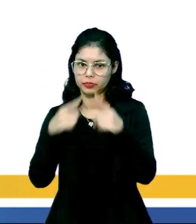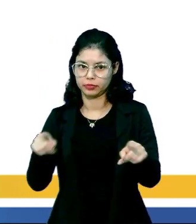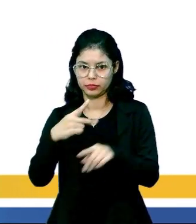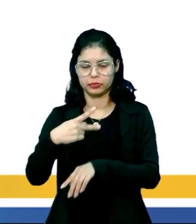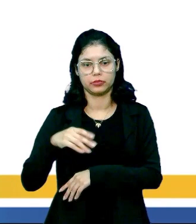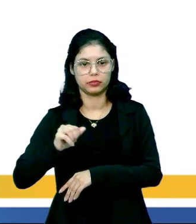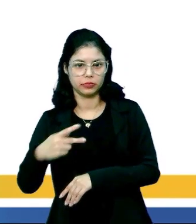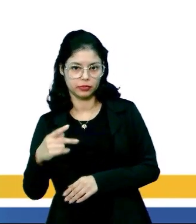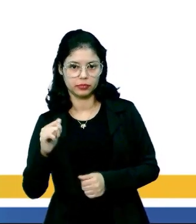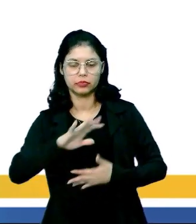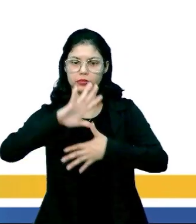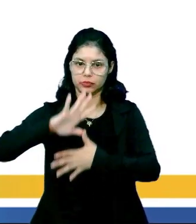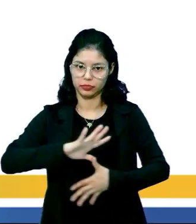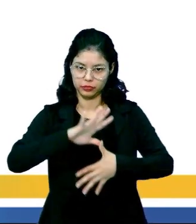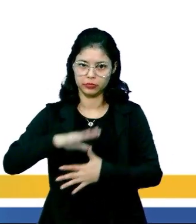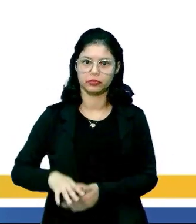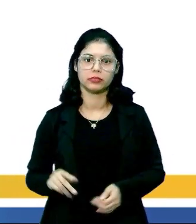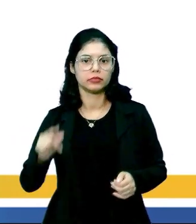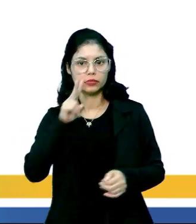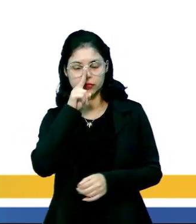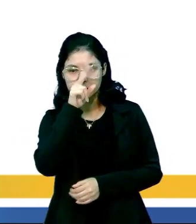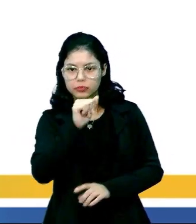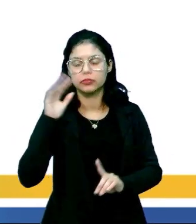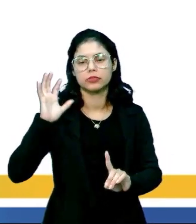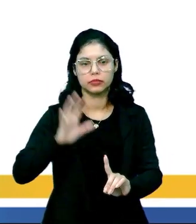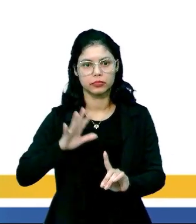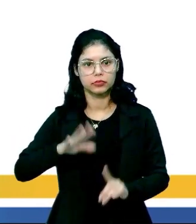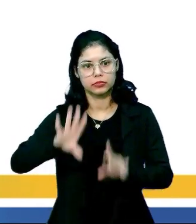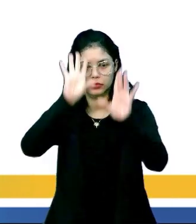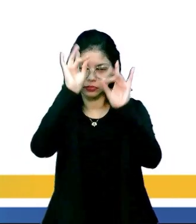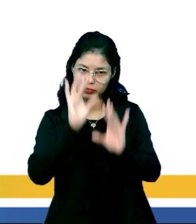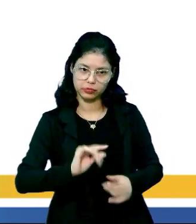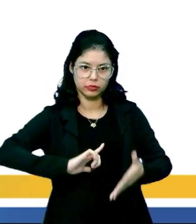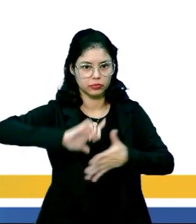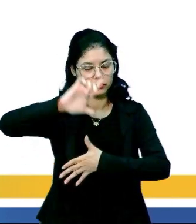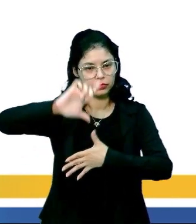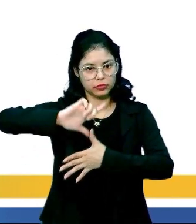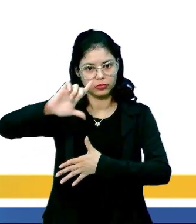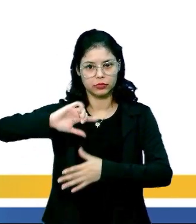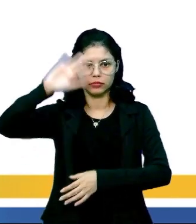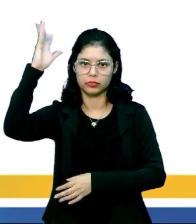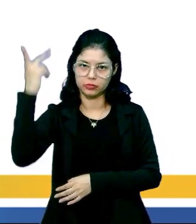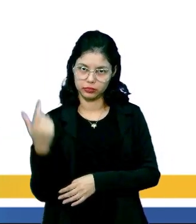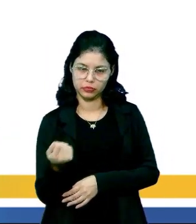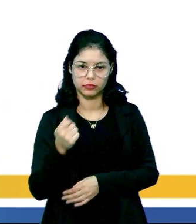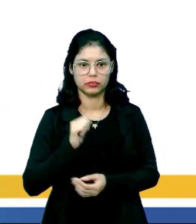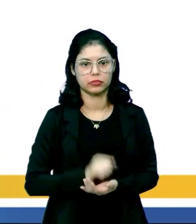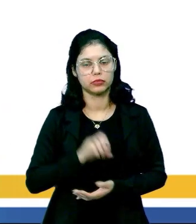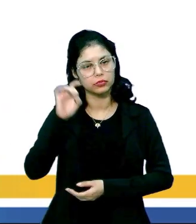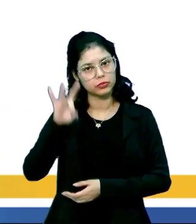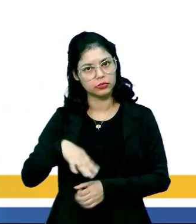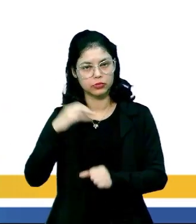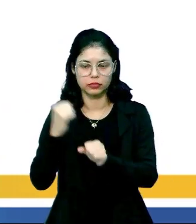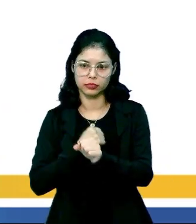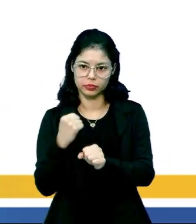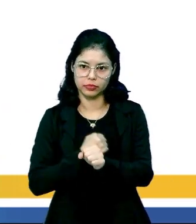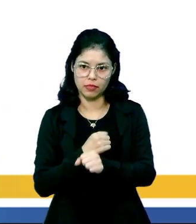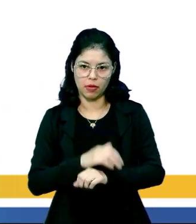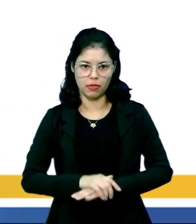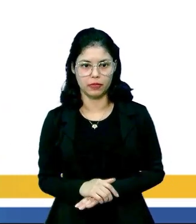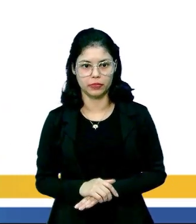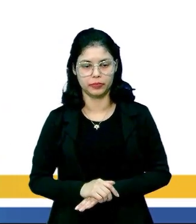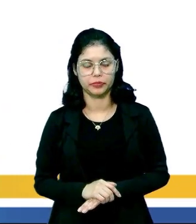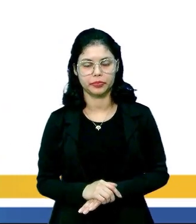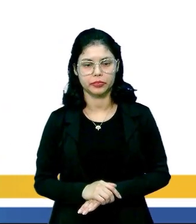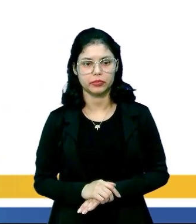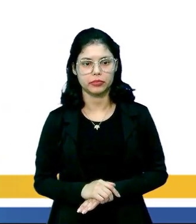d a música pop americana foi fortemente influenciada por estilos latinos e africanos nos